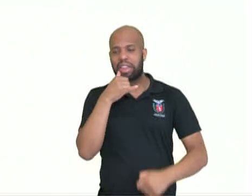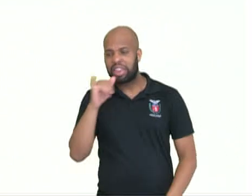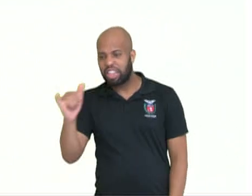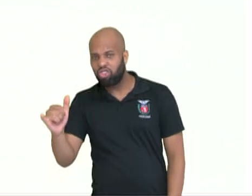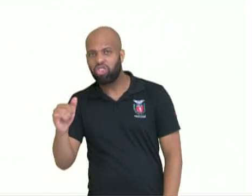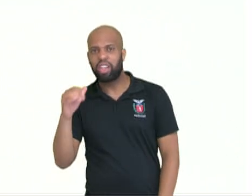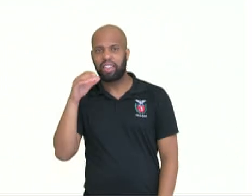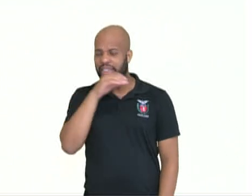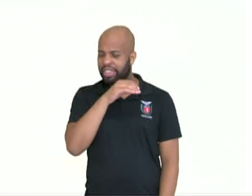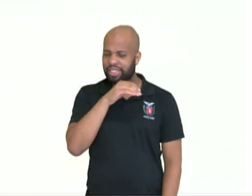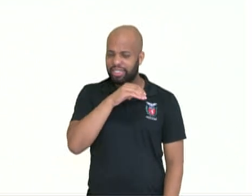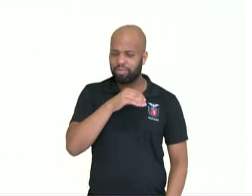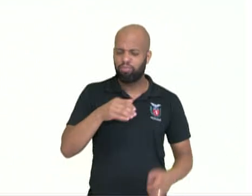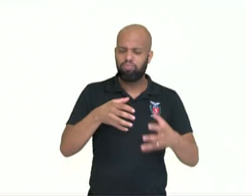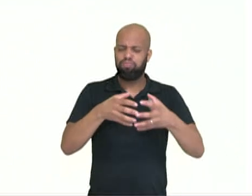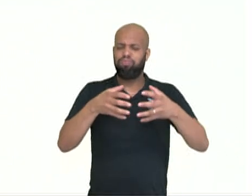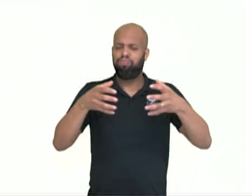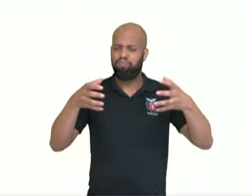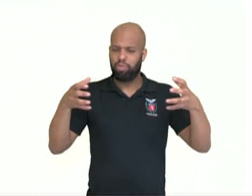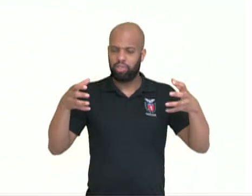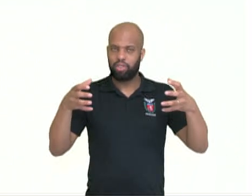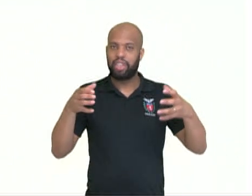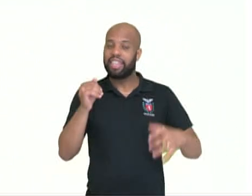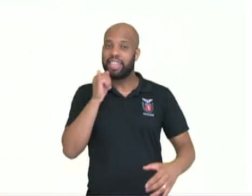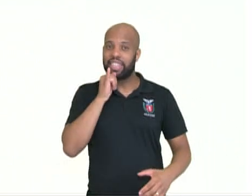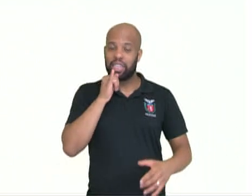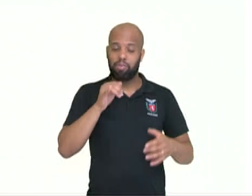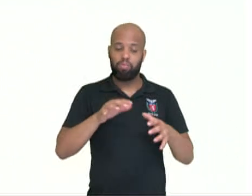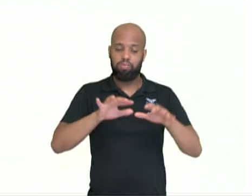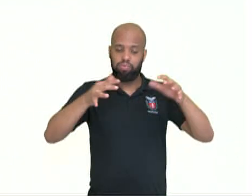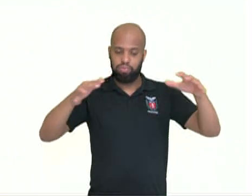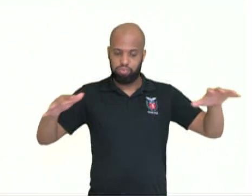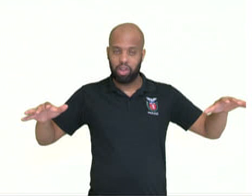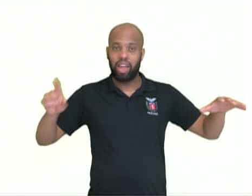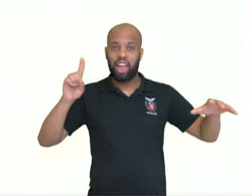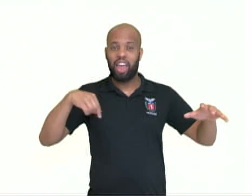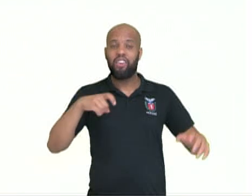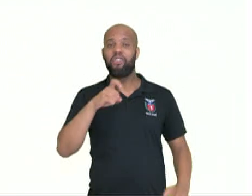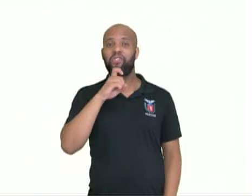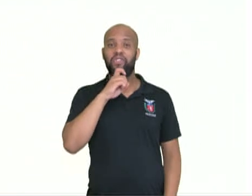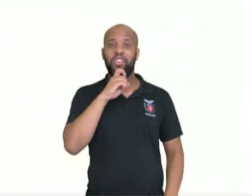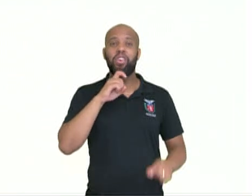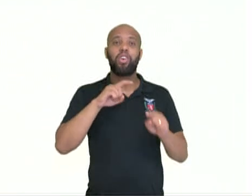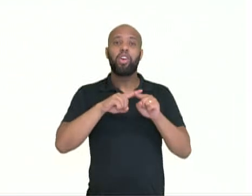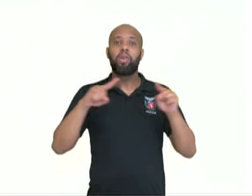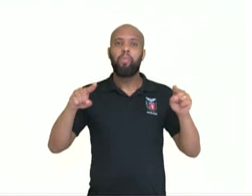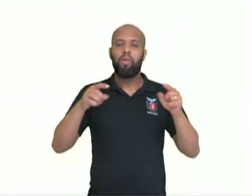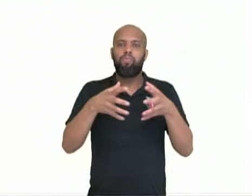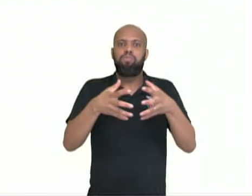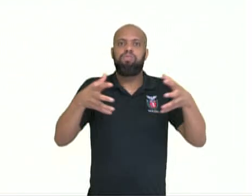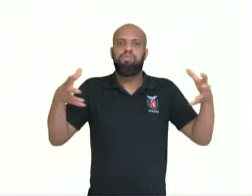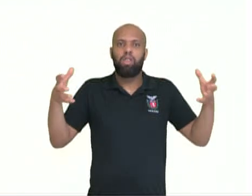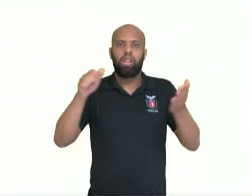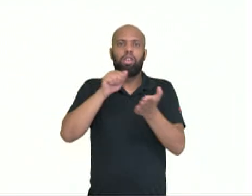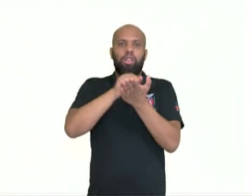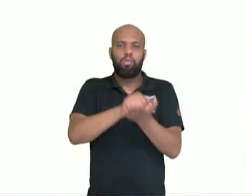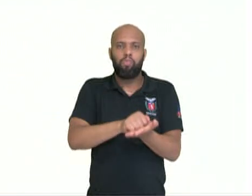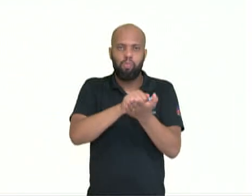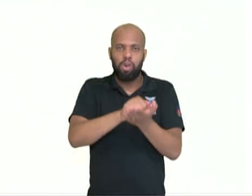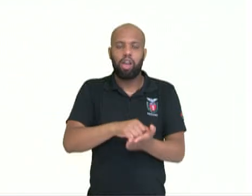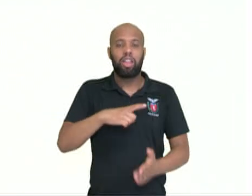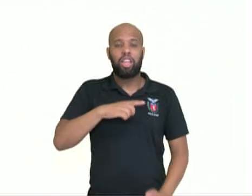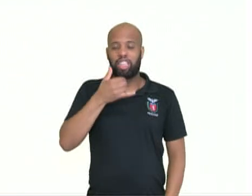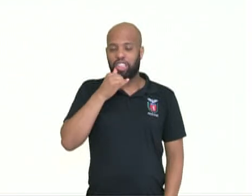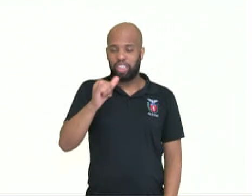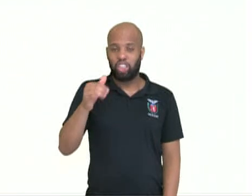térmica. Eu acabei de falar para vocês que o mar tem uma temperatura baixa, porém, devido à sua massa enorme, ele tem uma alta